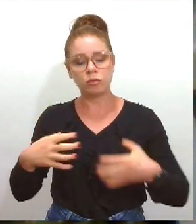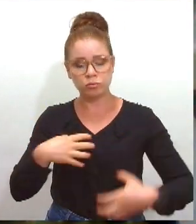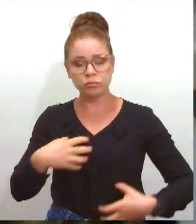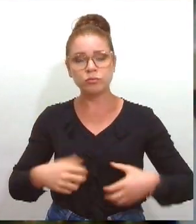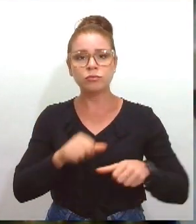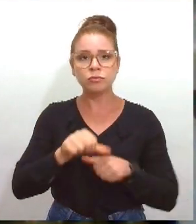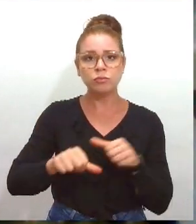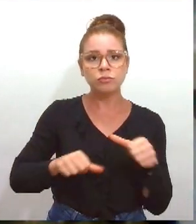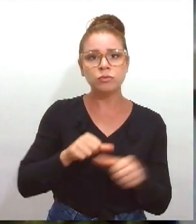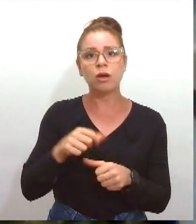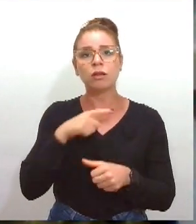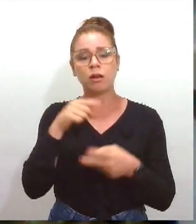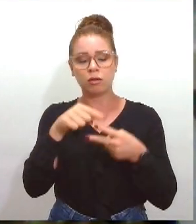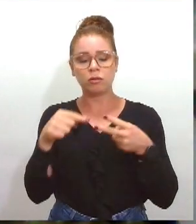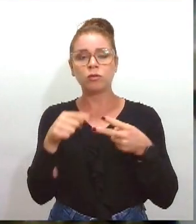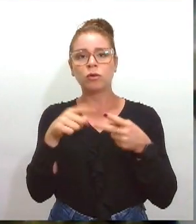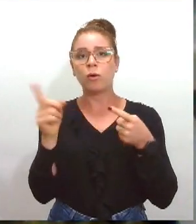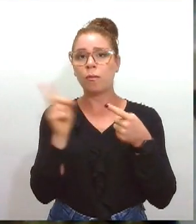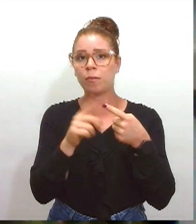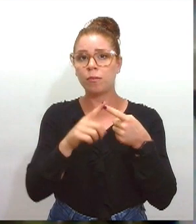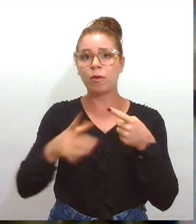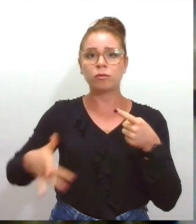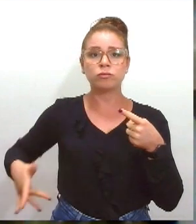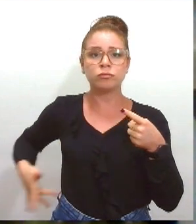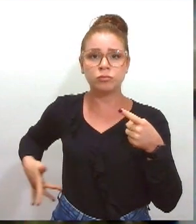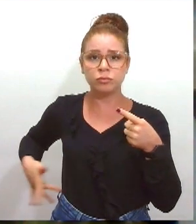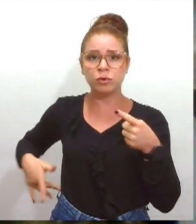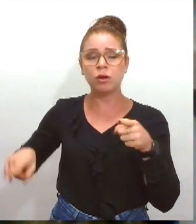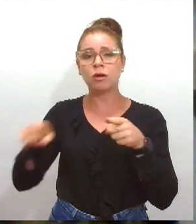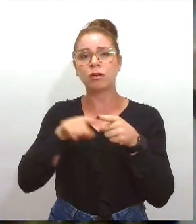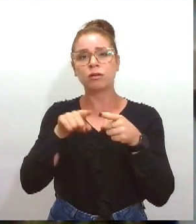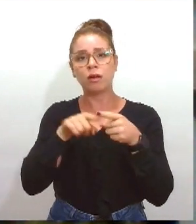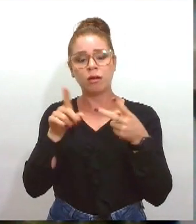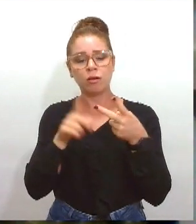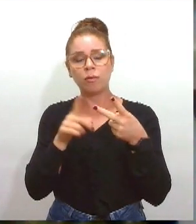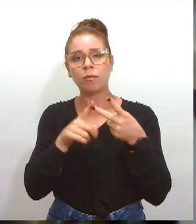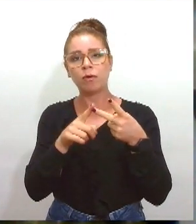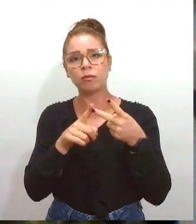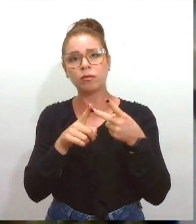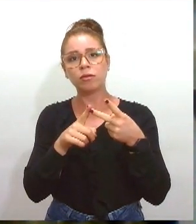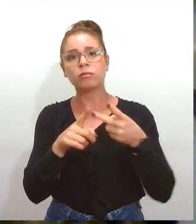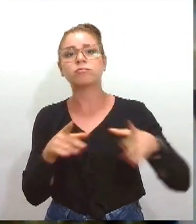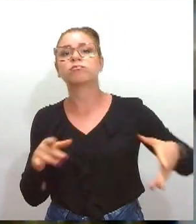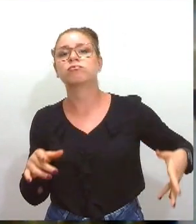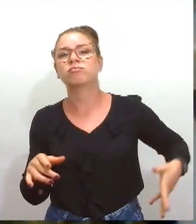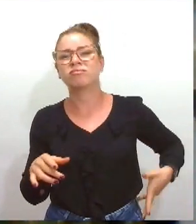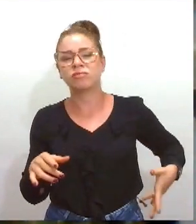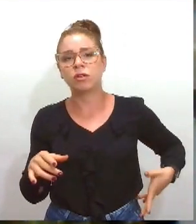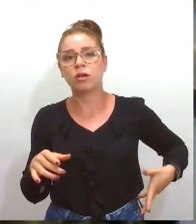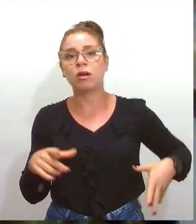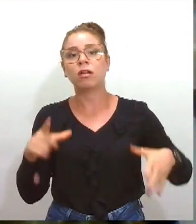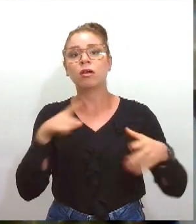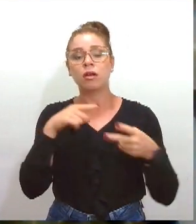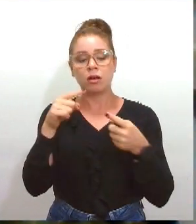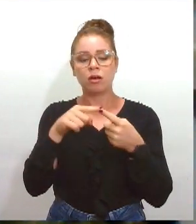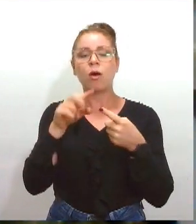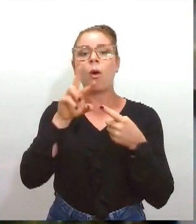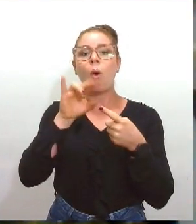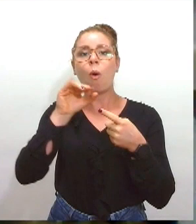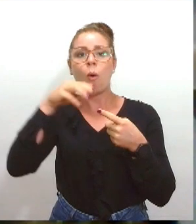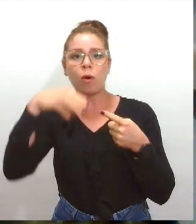né? Transplante renal, transplante de fígado. O transplante renal tem uma demanda muito grande e a gente